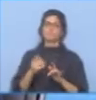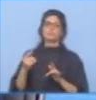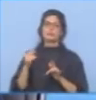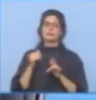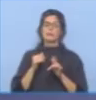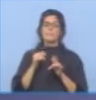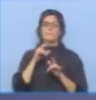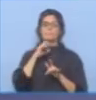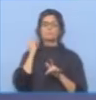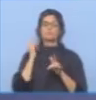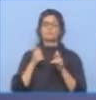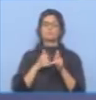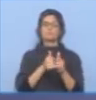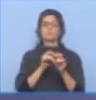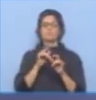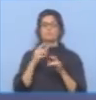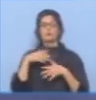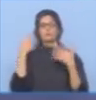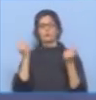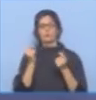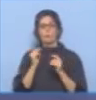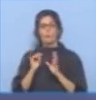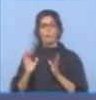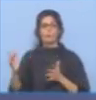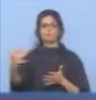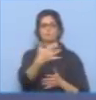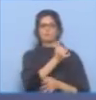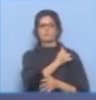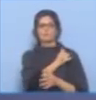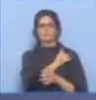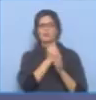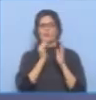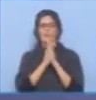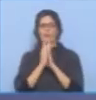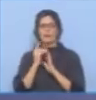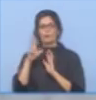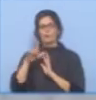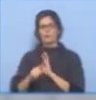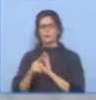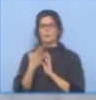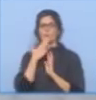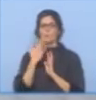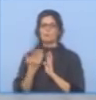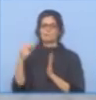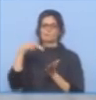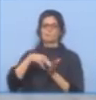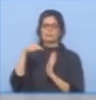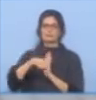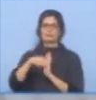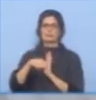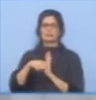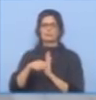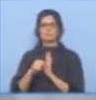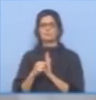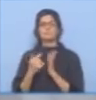no Patriarcado de Lisboa. Muito boa tarde. Obrigado por estarem neste programa que gravamos uns dias antes, por certo, da vossa